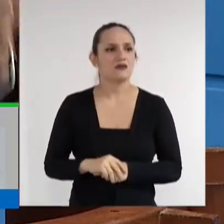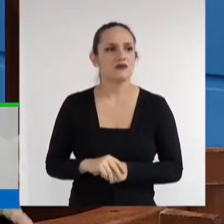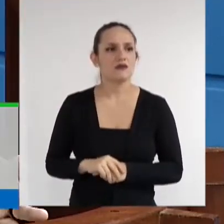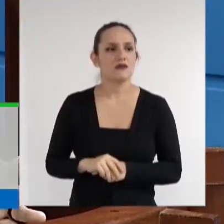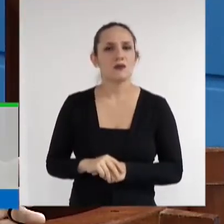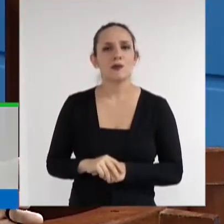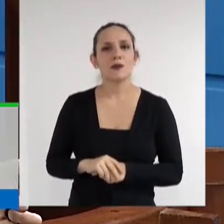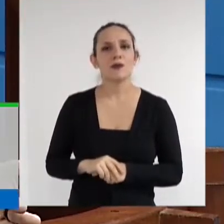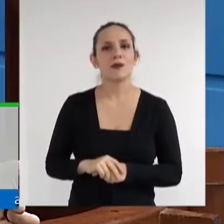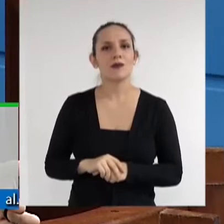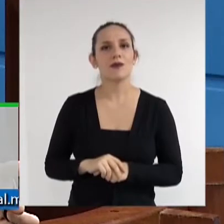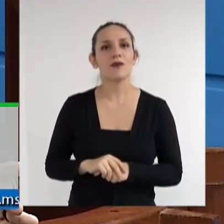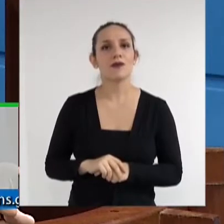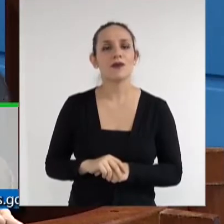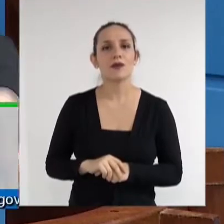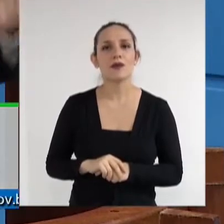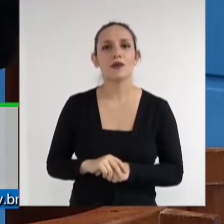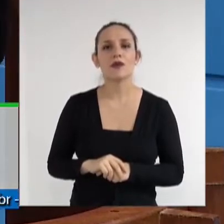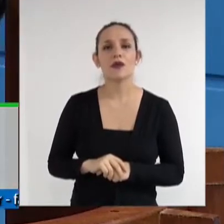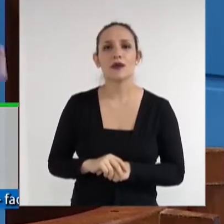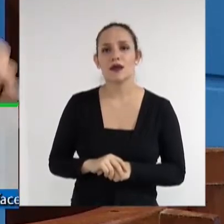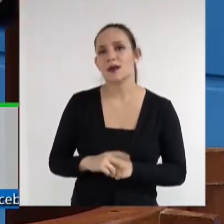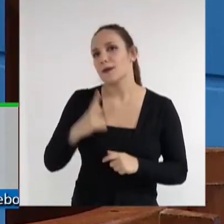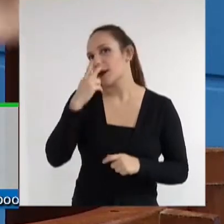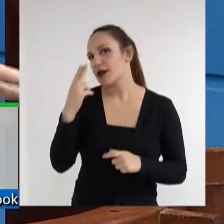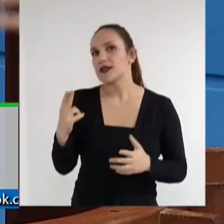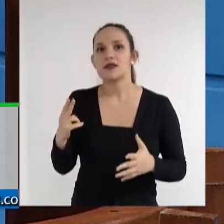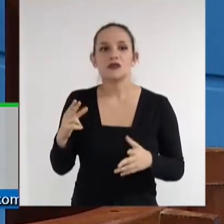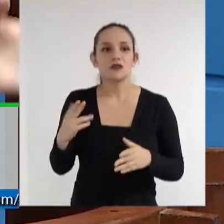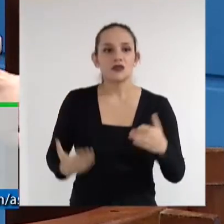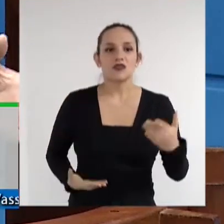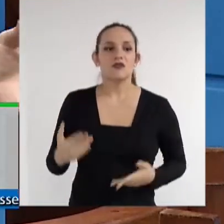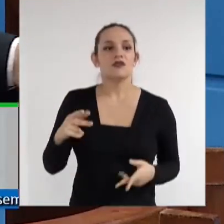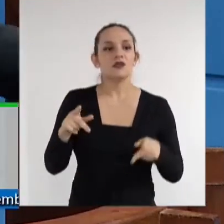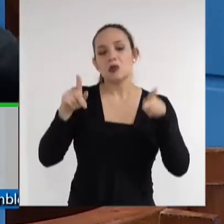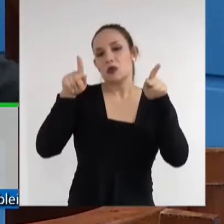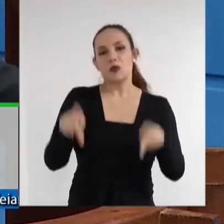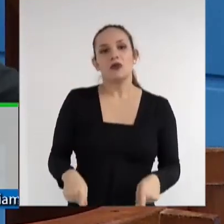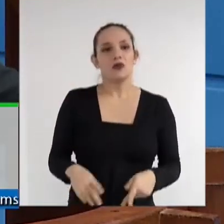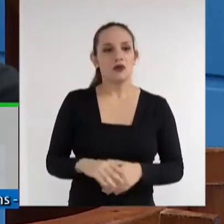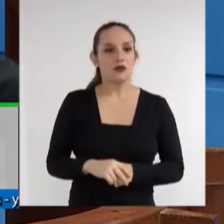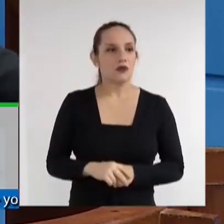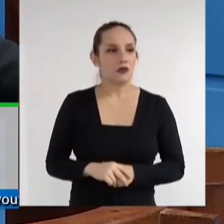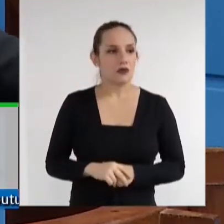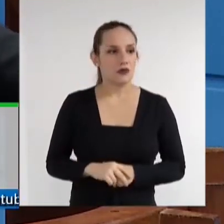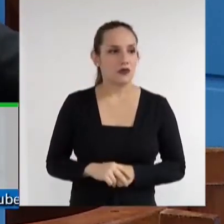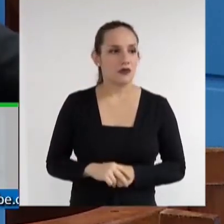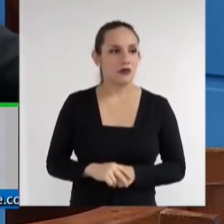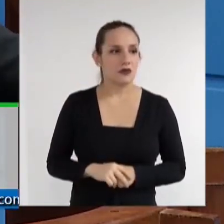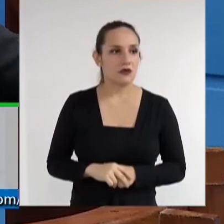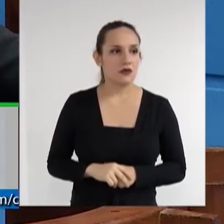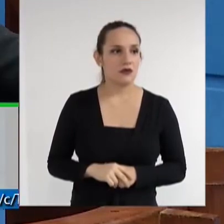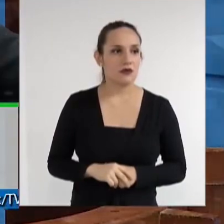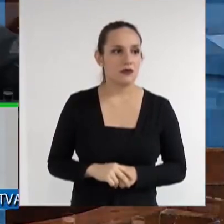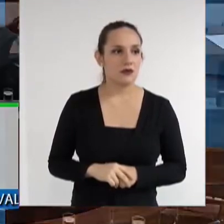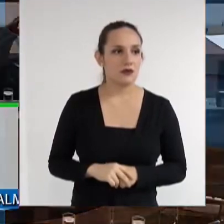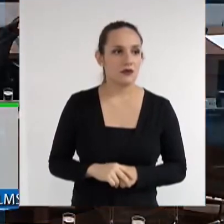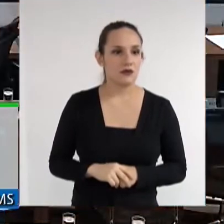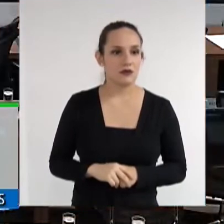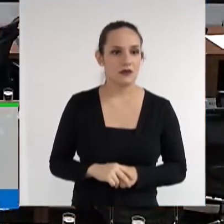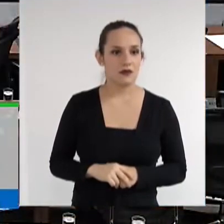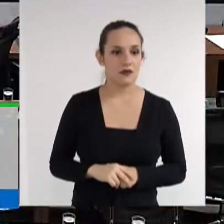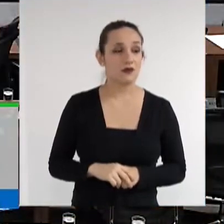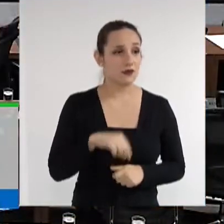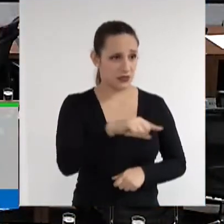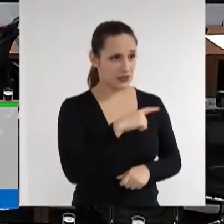mais do que arrecada, de que o serviço público não atinge seus objetivos. Essa presidência informa a Vossa Excelência que está dentro